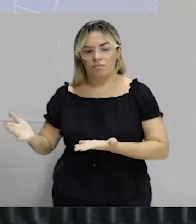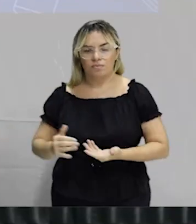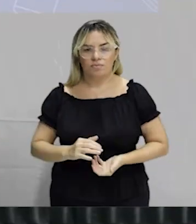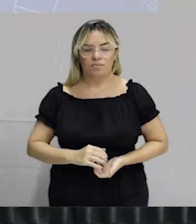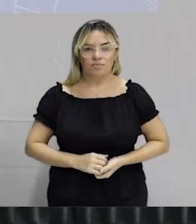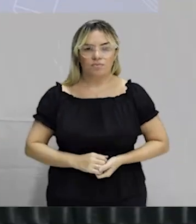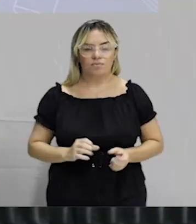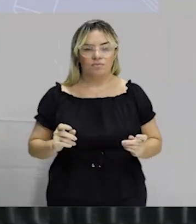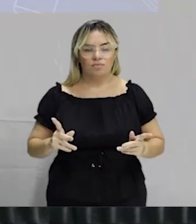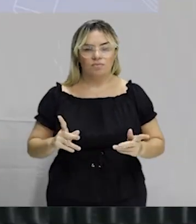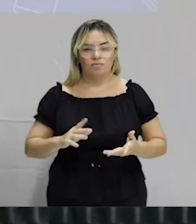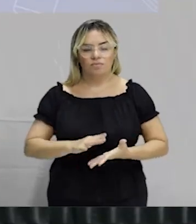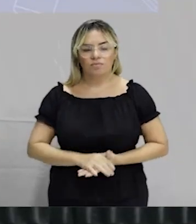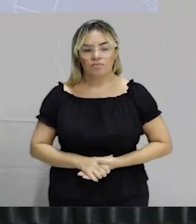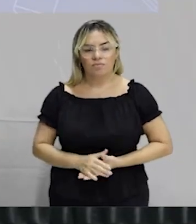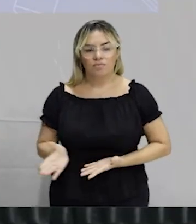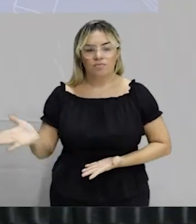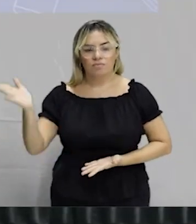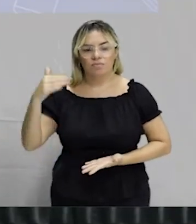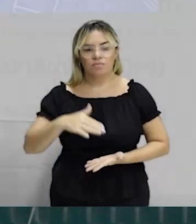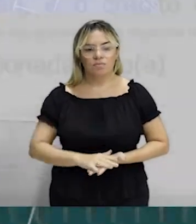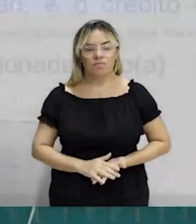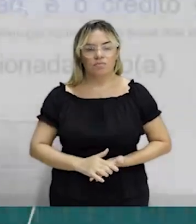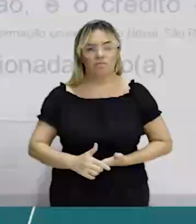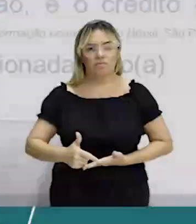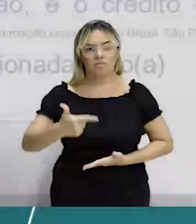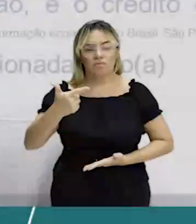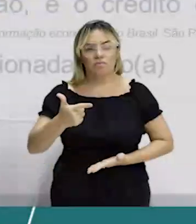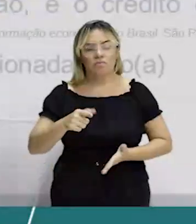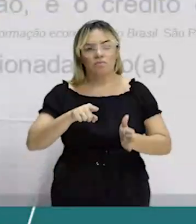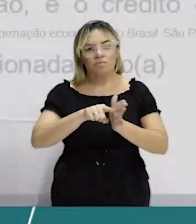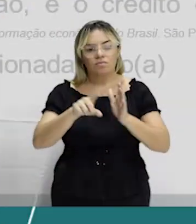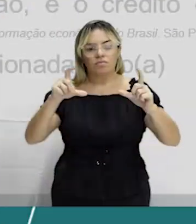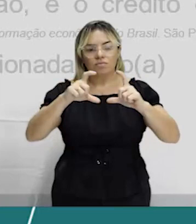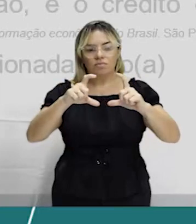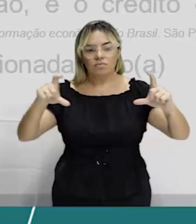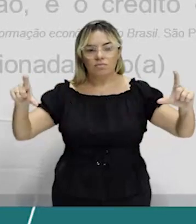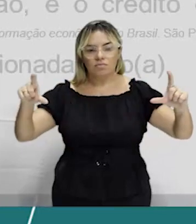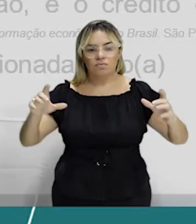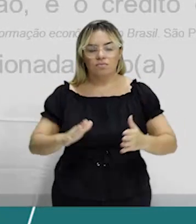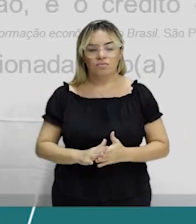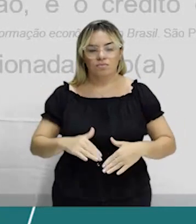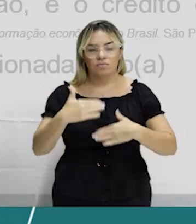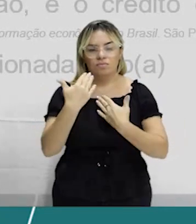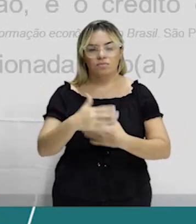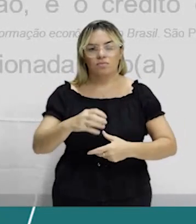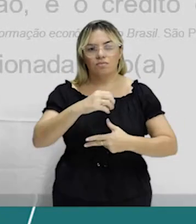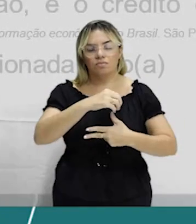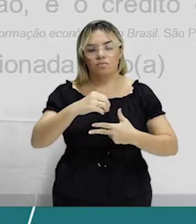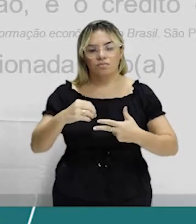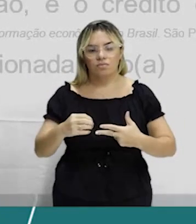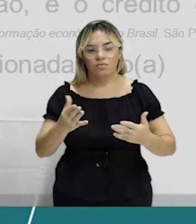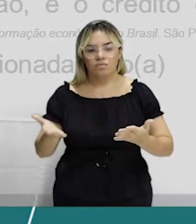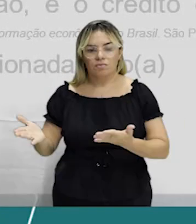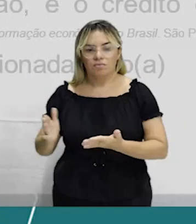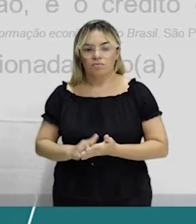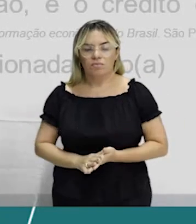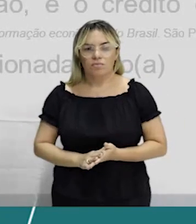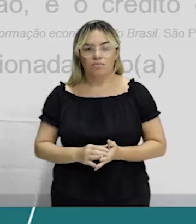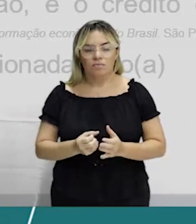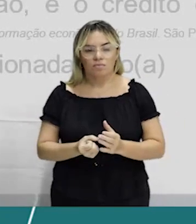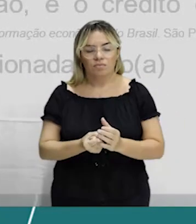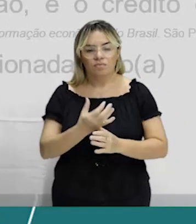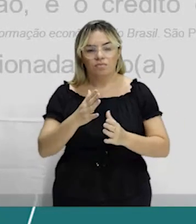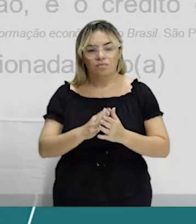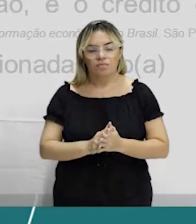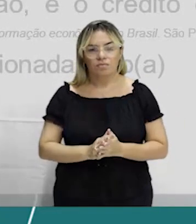estatal. Ok? Então vamos lá. Segundo item em questão, também do Enem. Ao